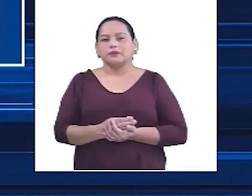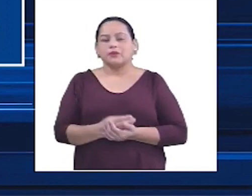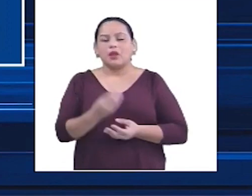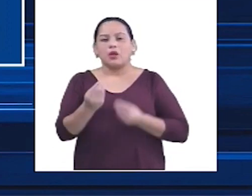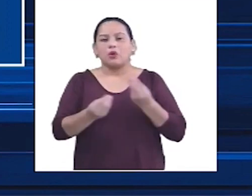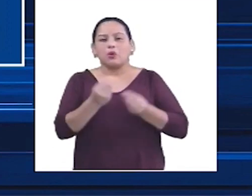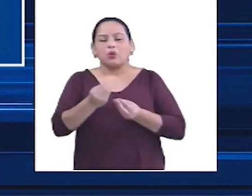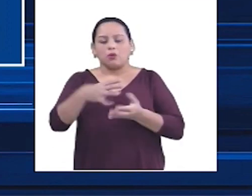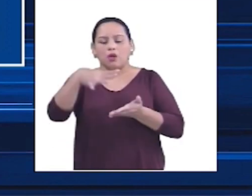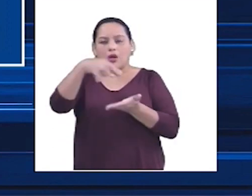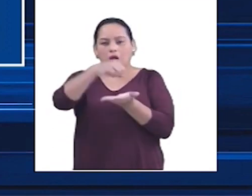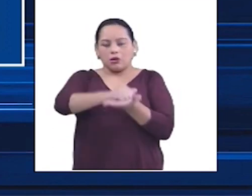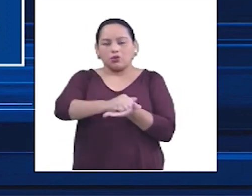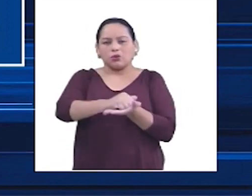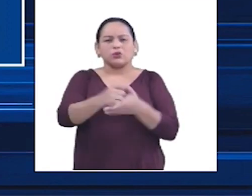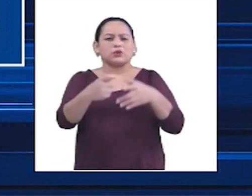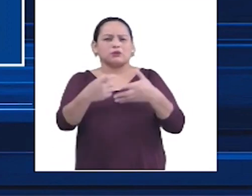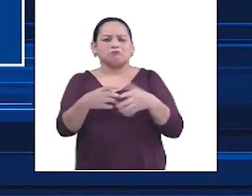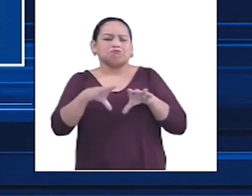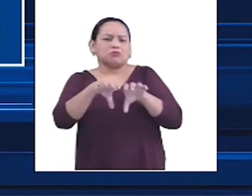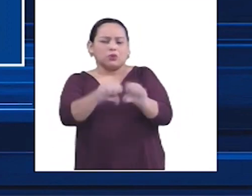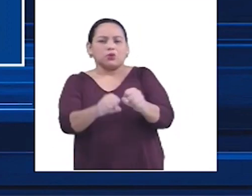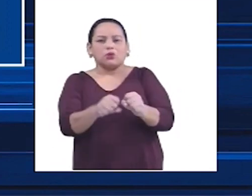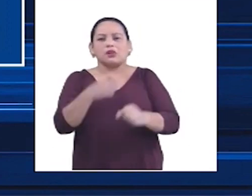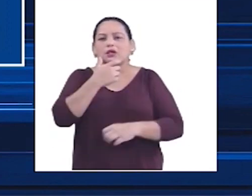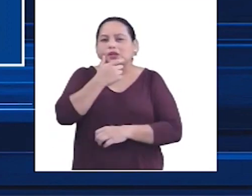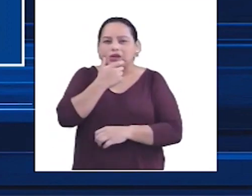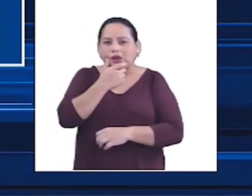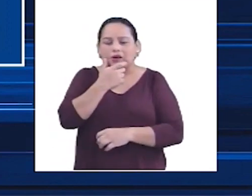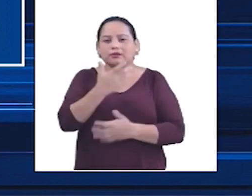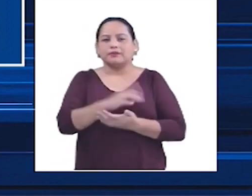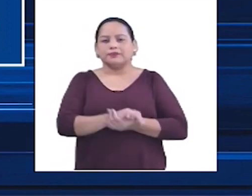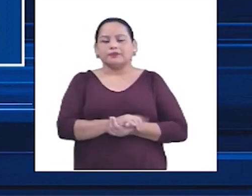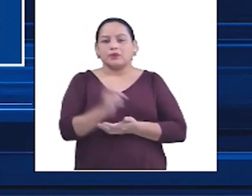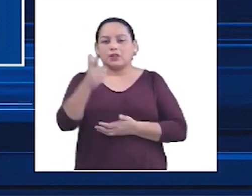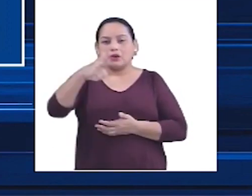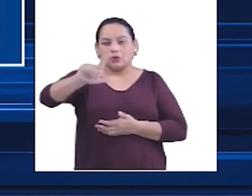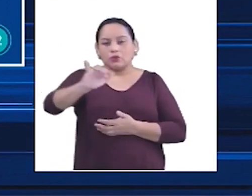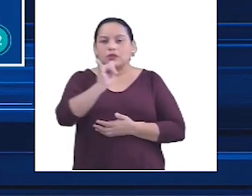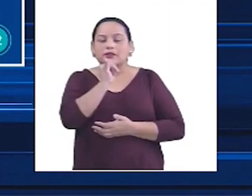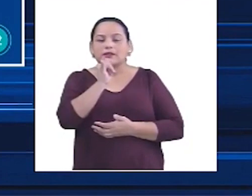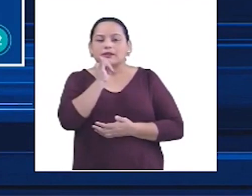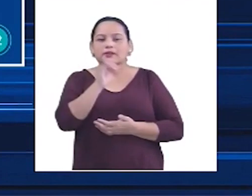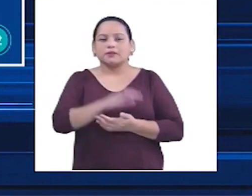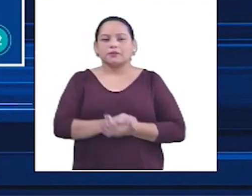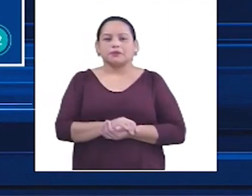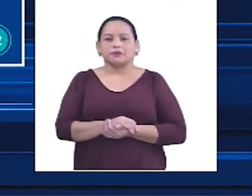uma colônia do Reino Unido. Outro exemplo.